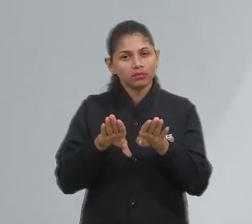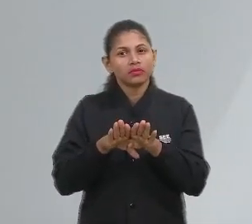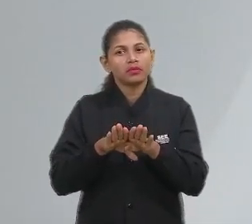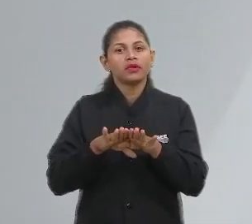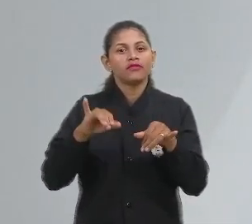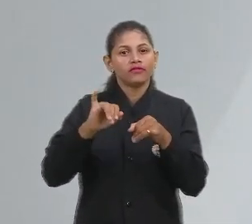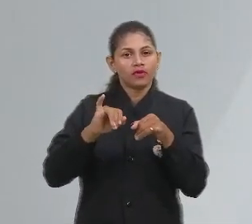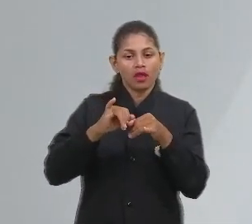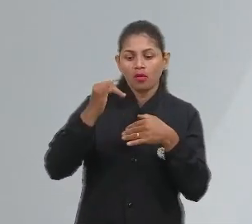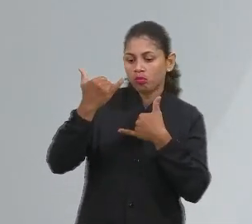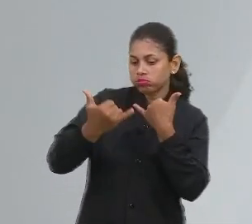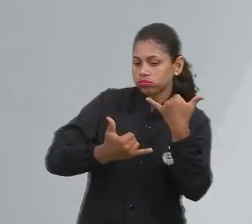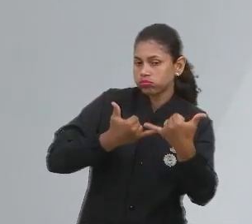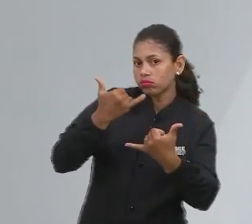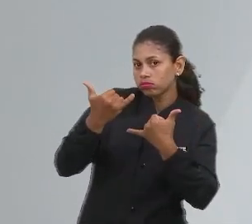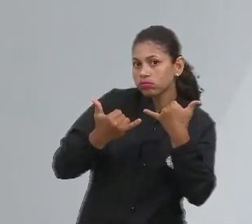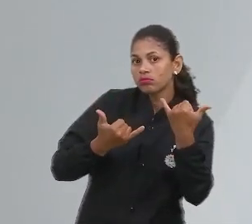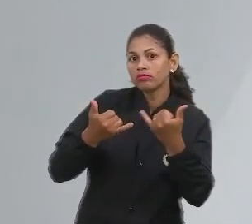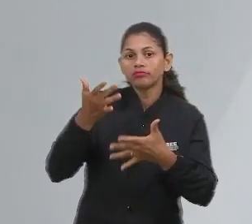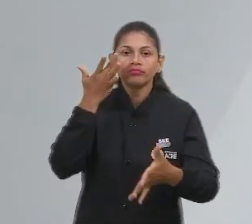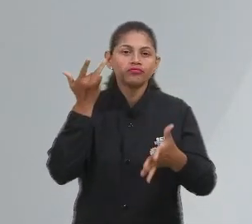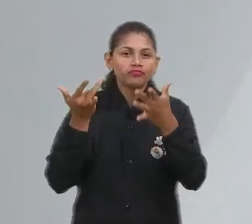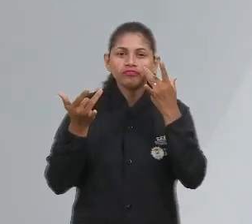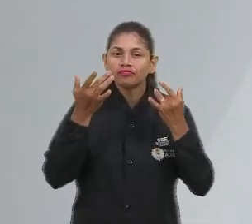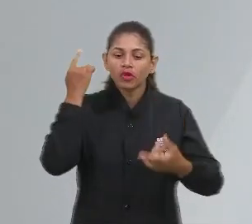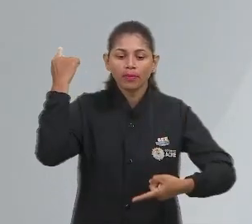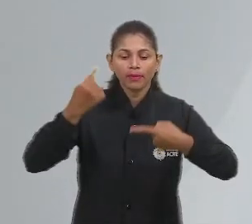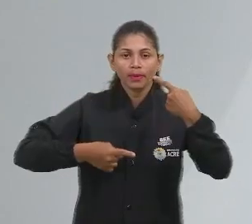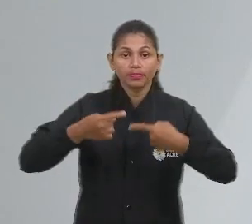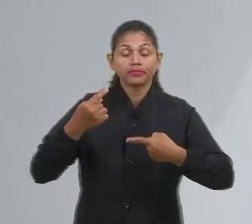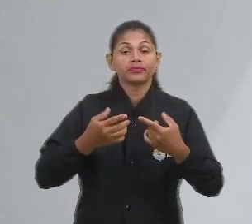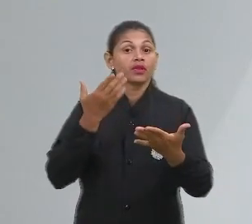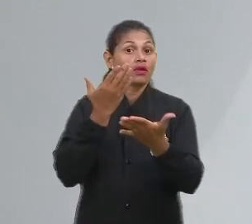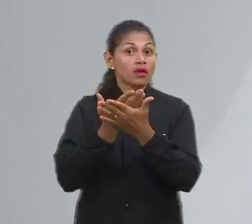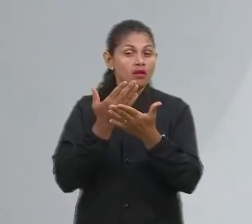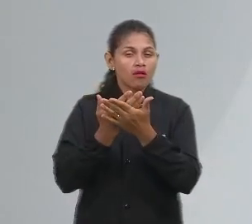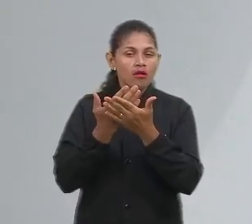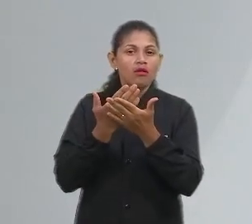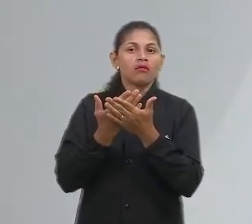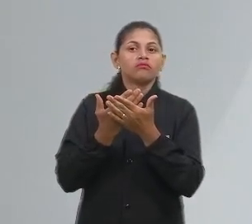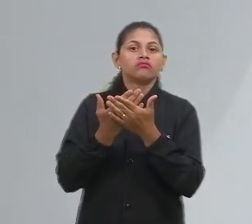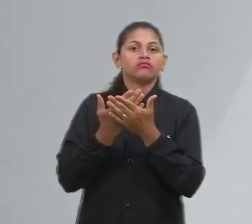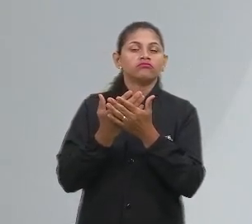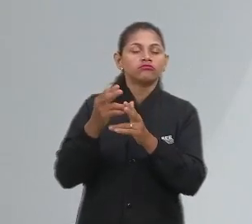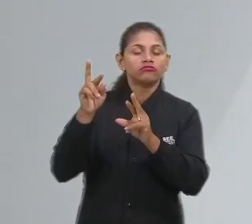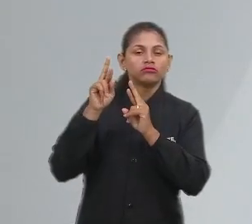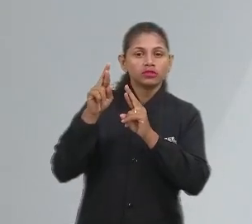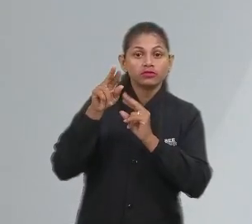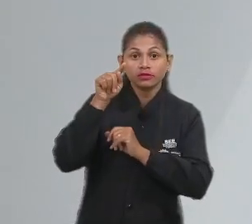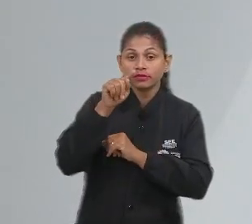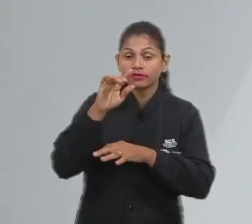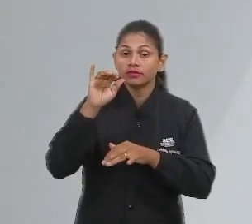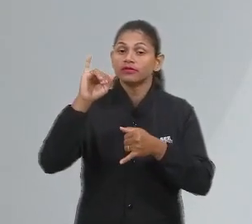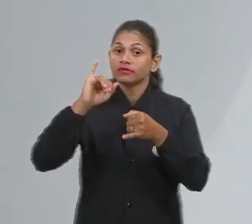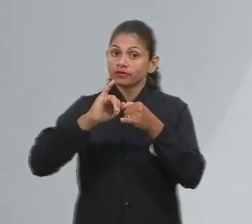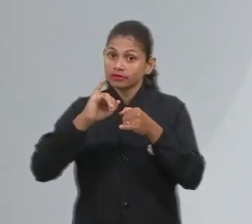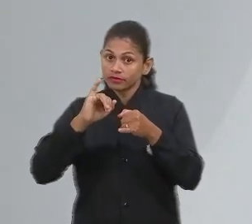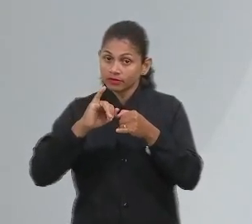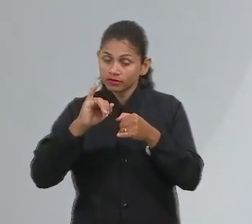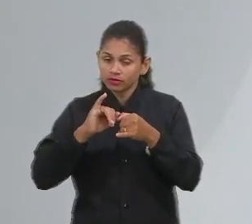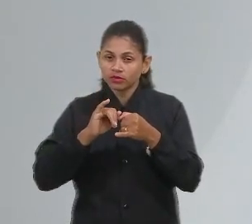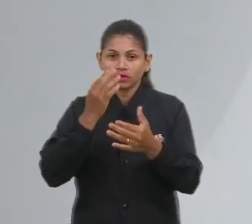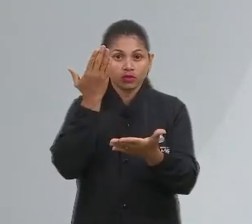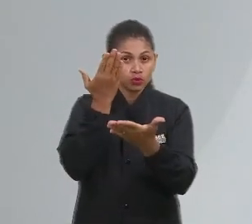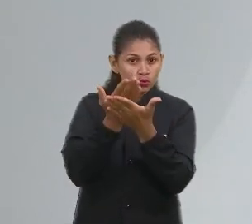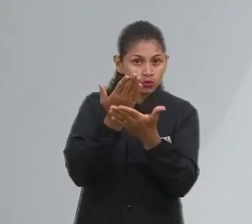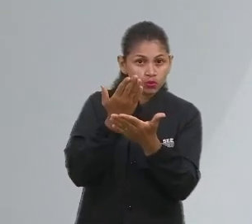politizada, certo? Essa foi a nossa aula, eu espero que você faça esse